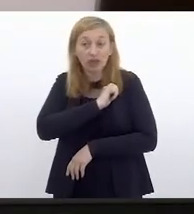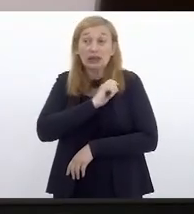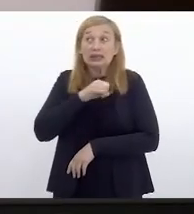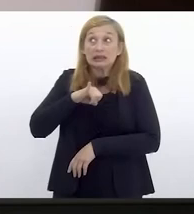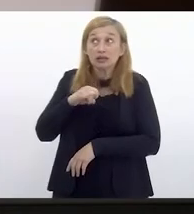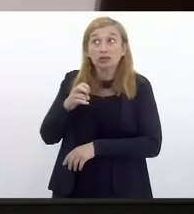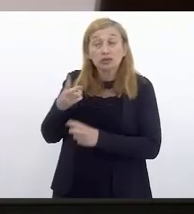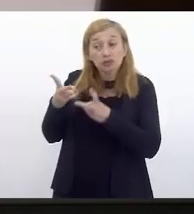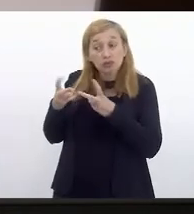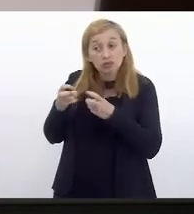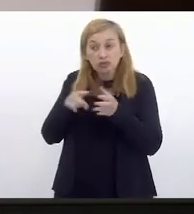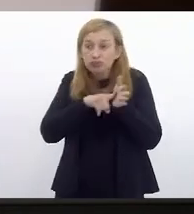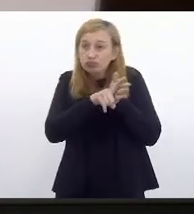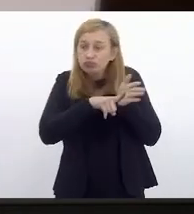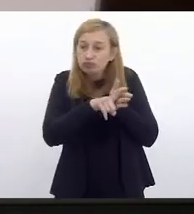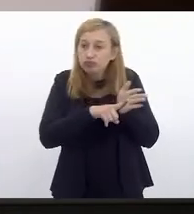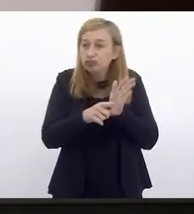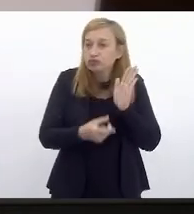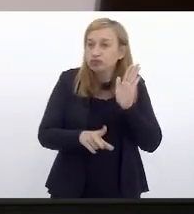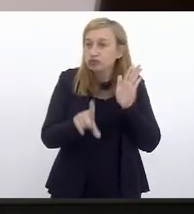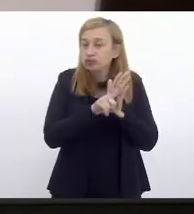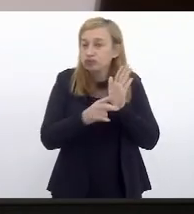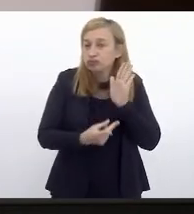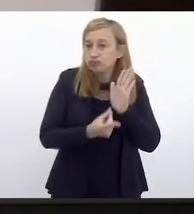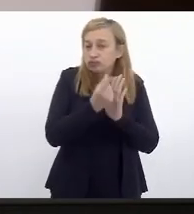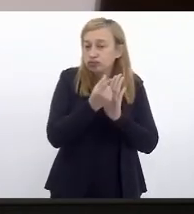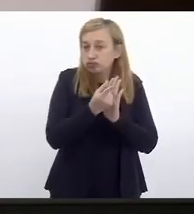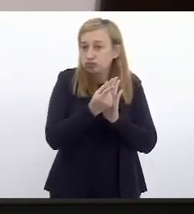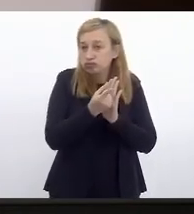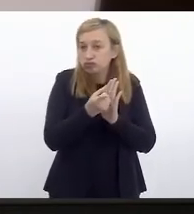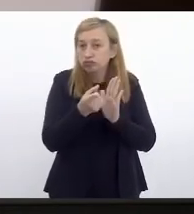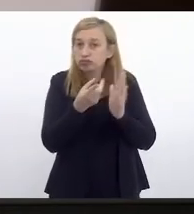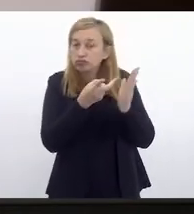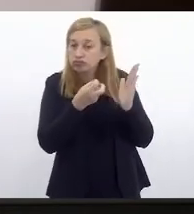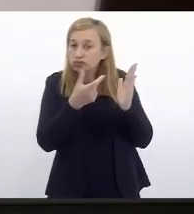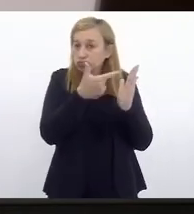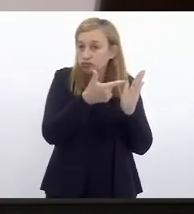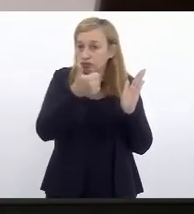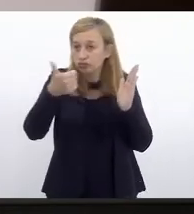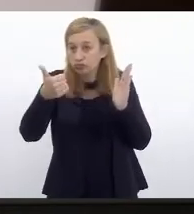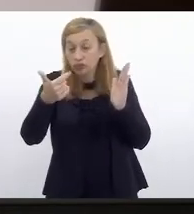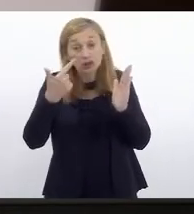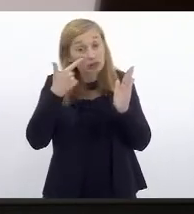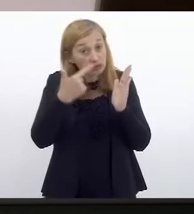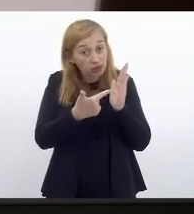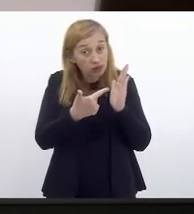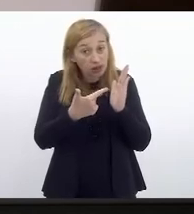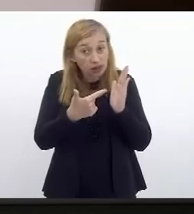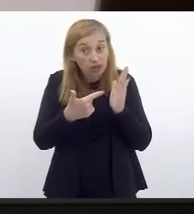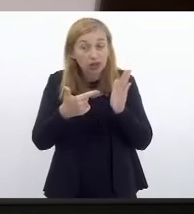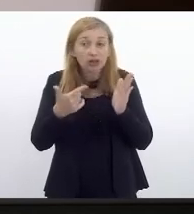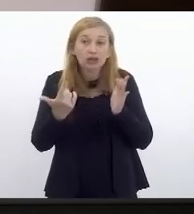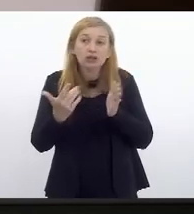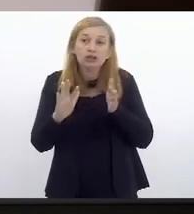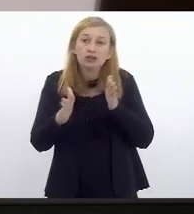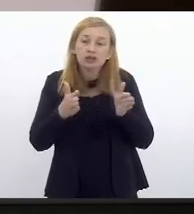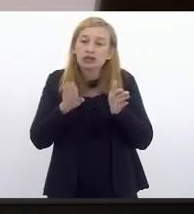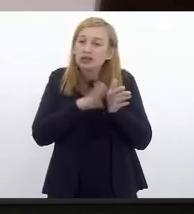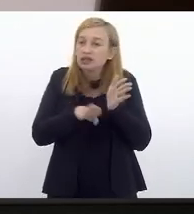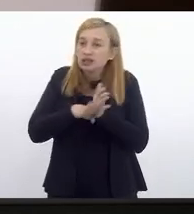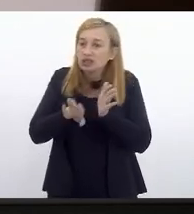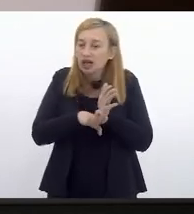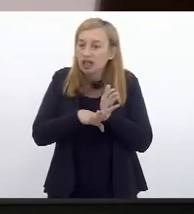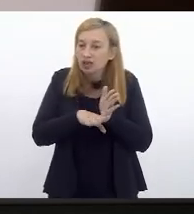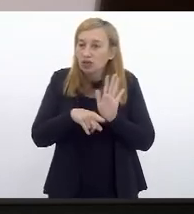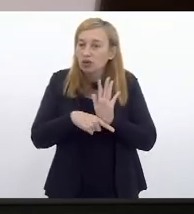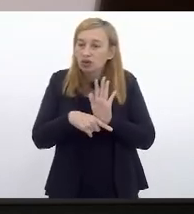for na LOA de 2022, tenho certeza que o senhor já verificou, a previsão de gastos com benefícios